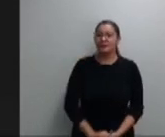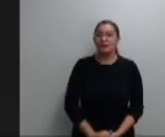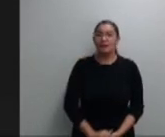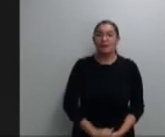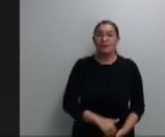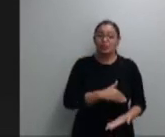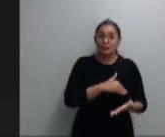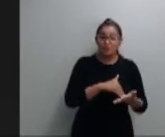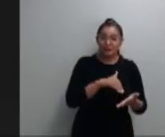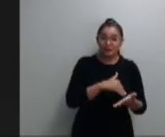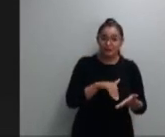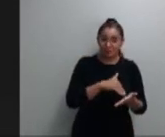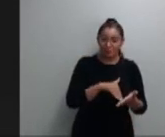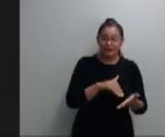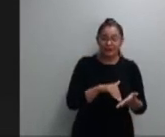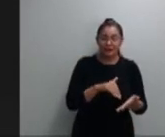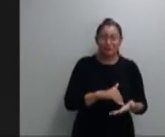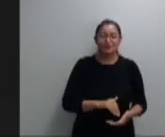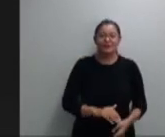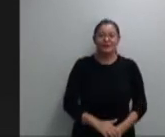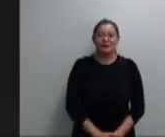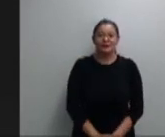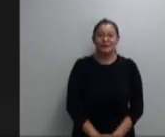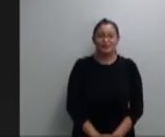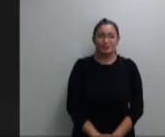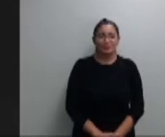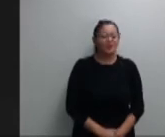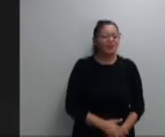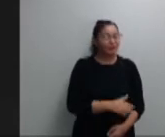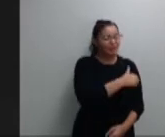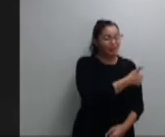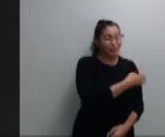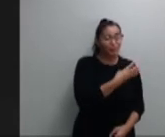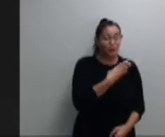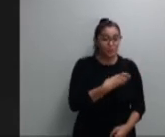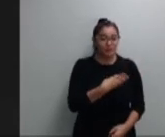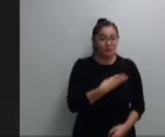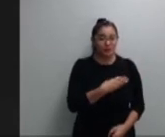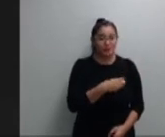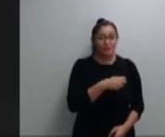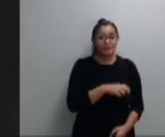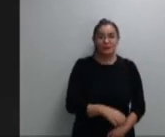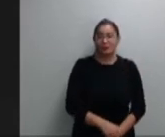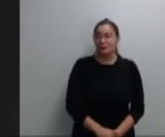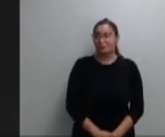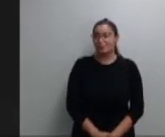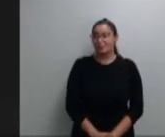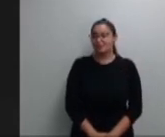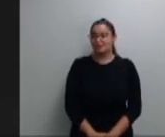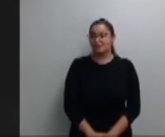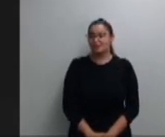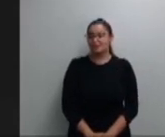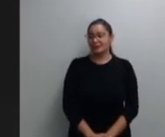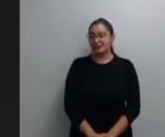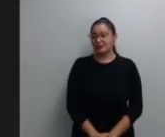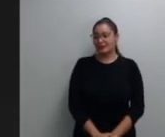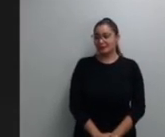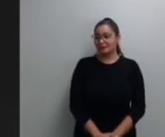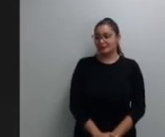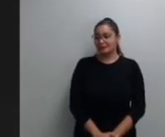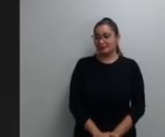Amorim Souza Camunha, às 14 horas e 16 minutos, presentes dos excelentíssimos senhores ministros, Napoleão Nunes Maia Filho,